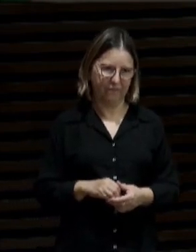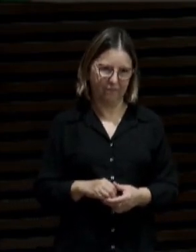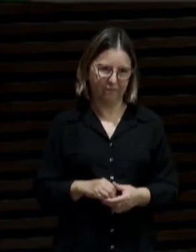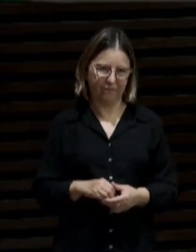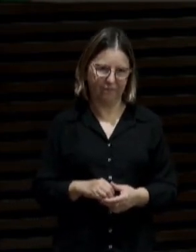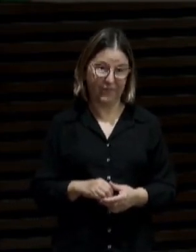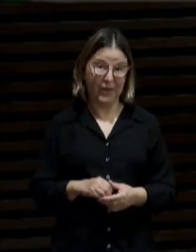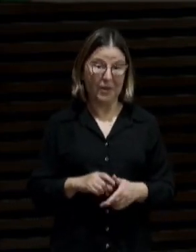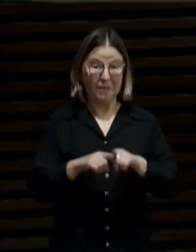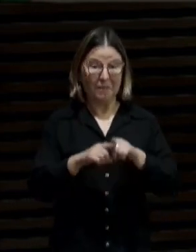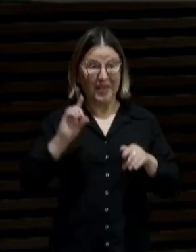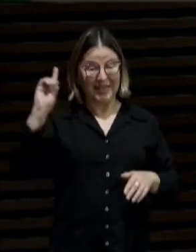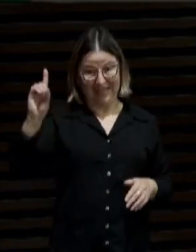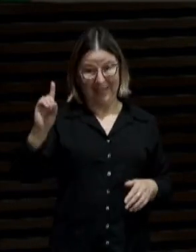ele.